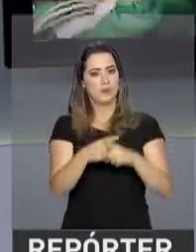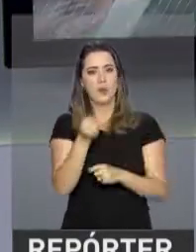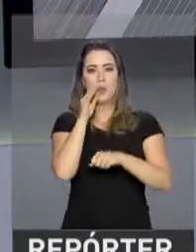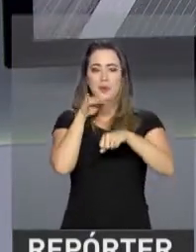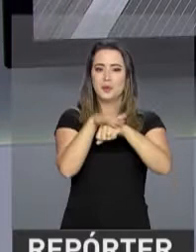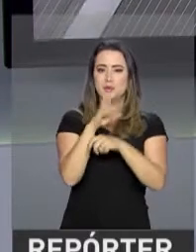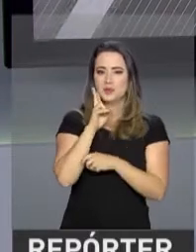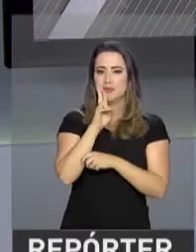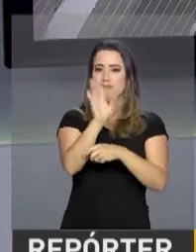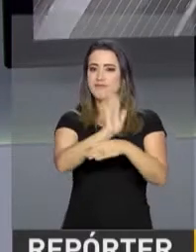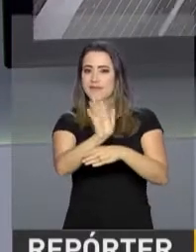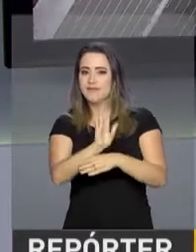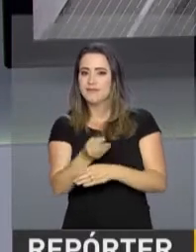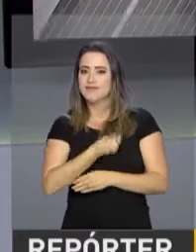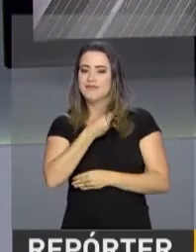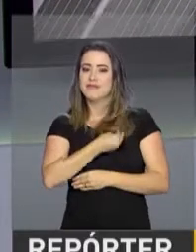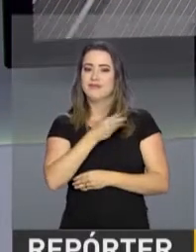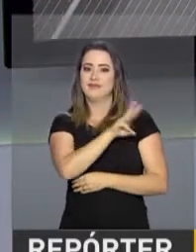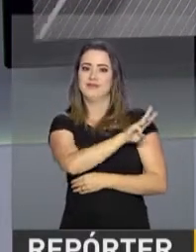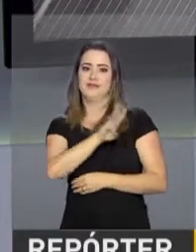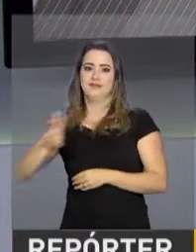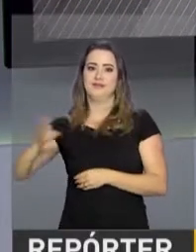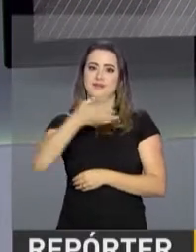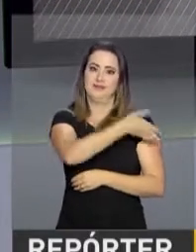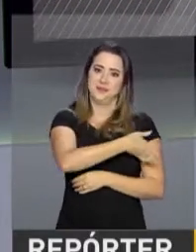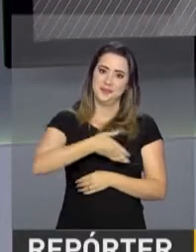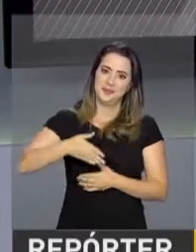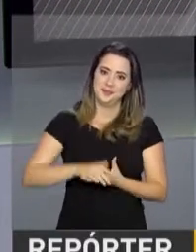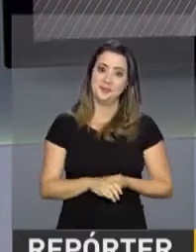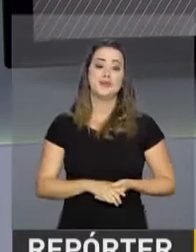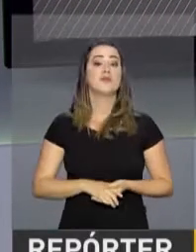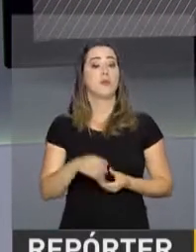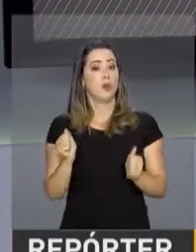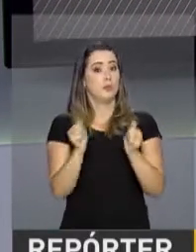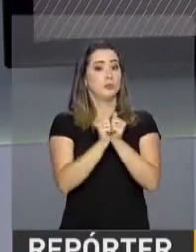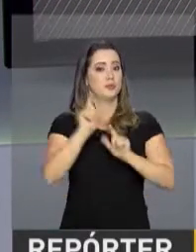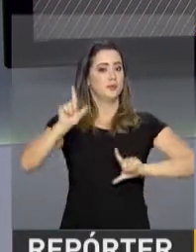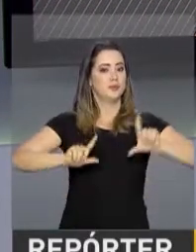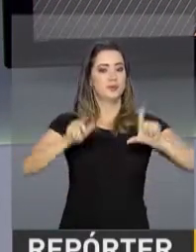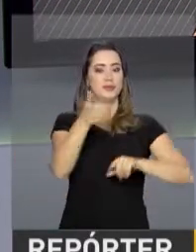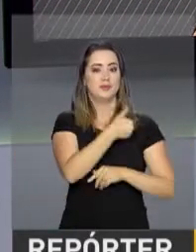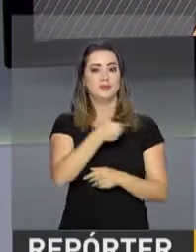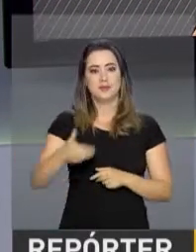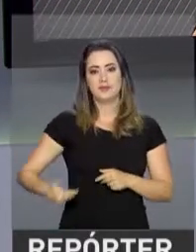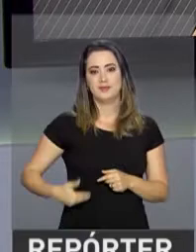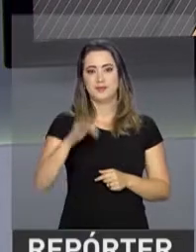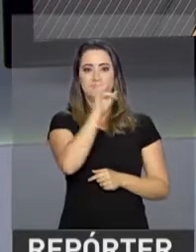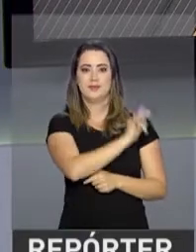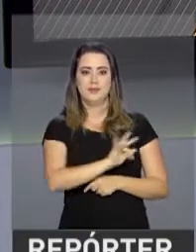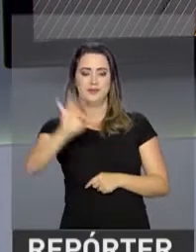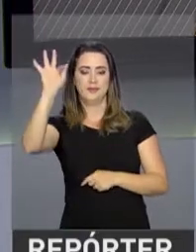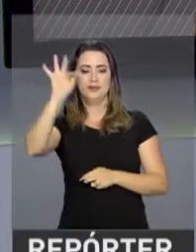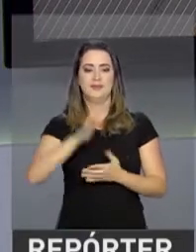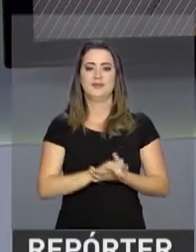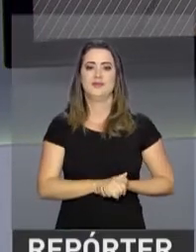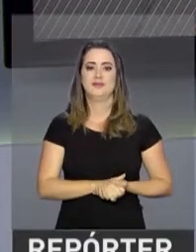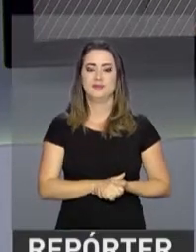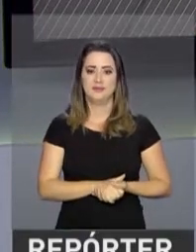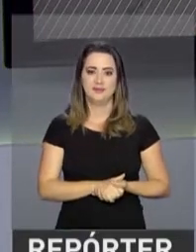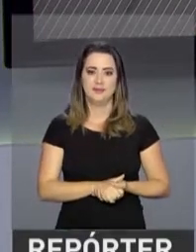acompanha nossa programação ao vivo pelo site da npr na internet e continue com a gente aqui na nbr a tv do governo